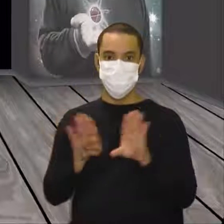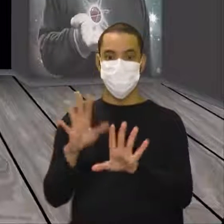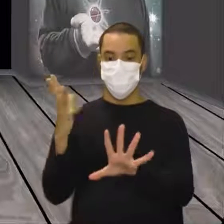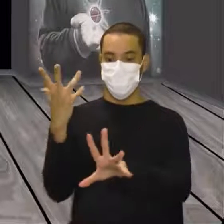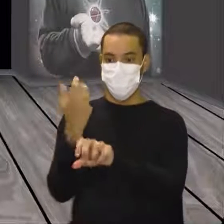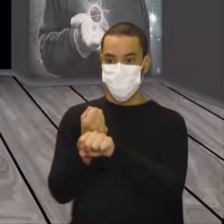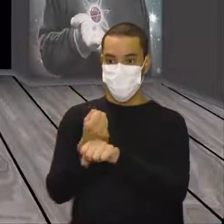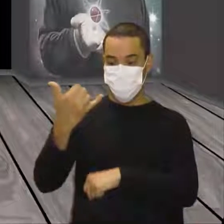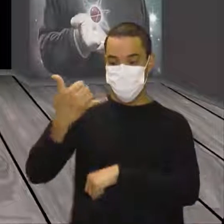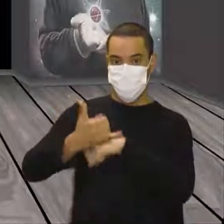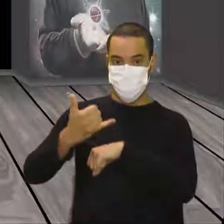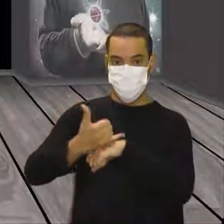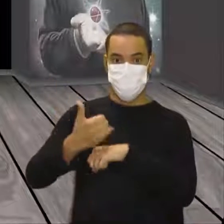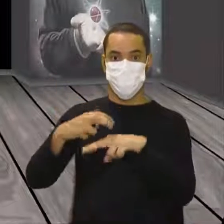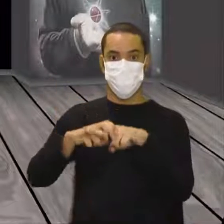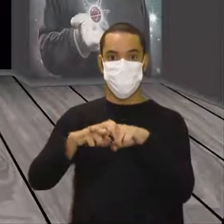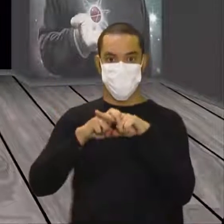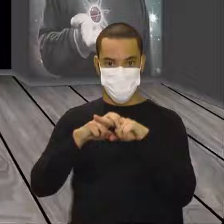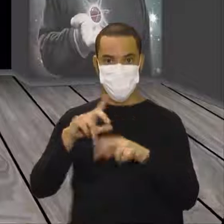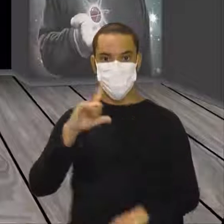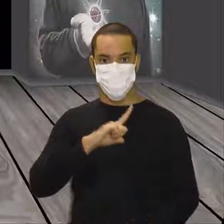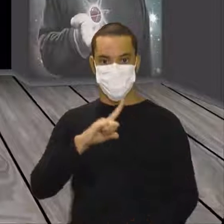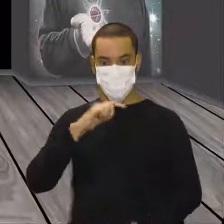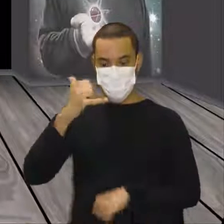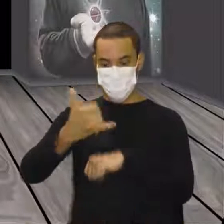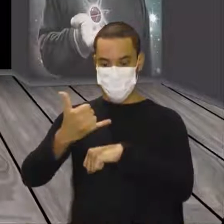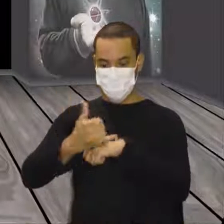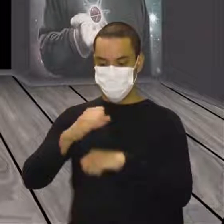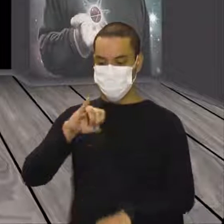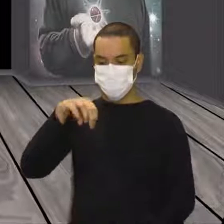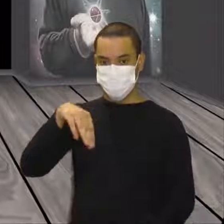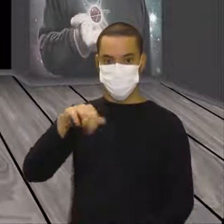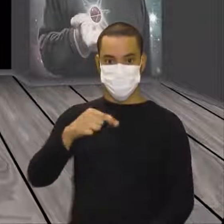ferro. Então, você coloca um ímã aqui e você pode mudar os